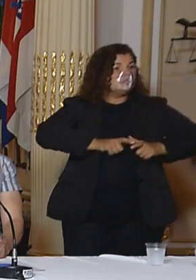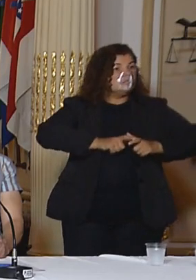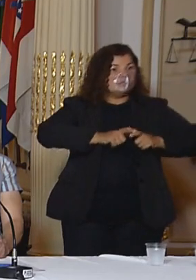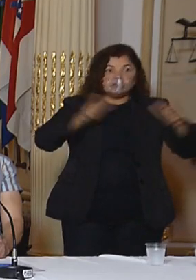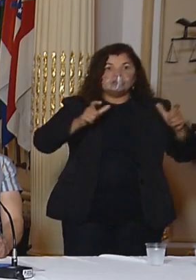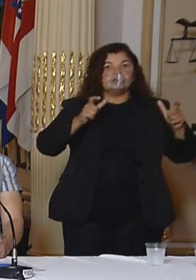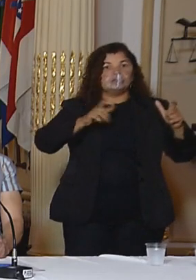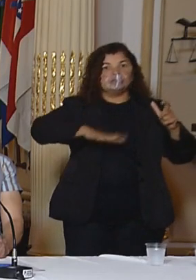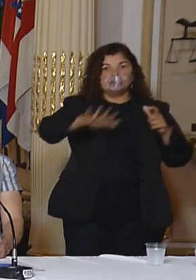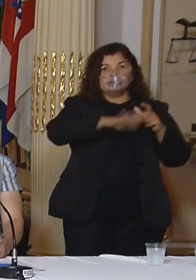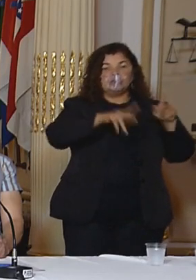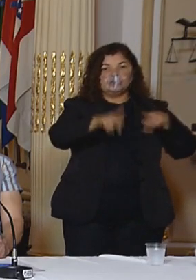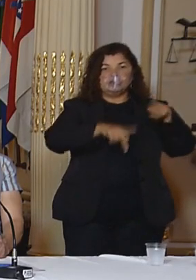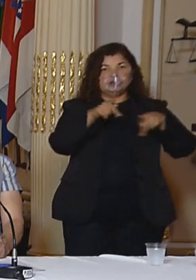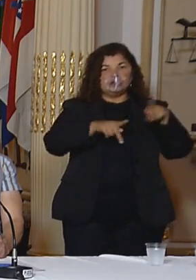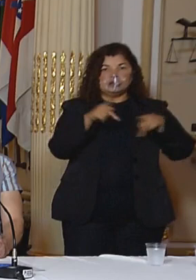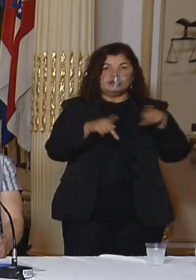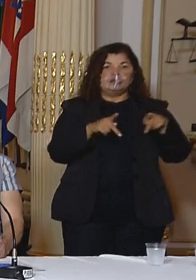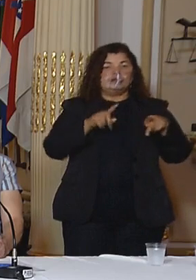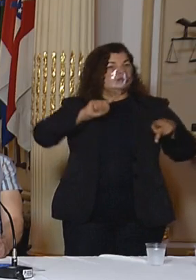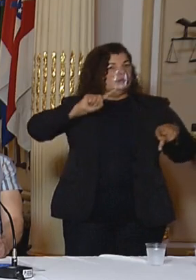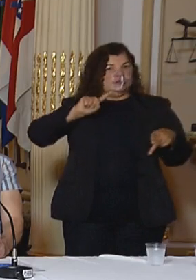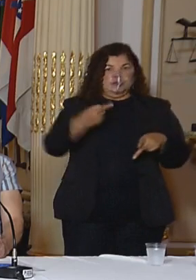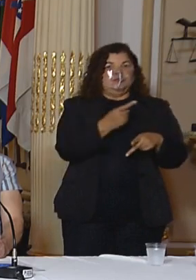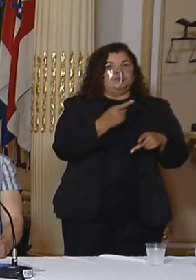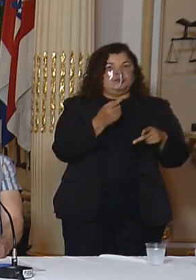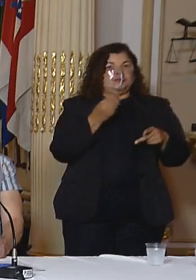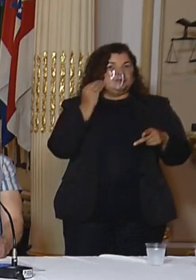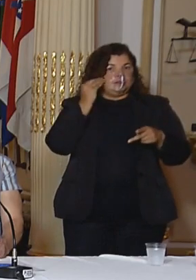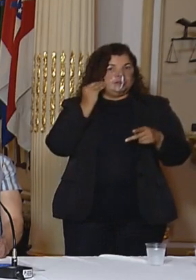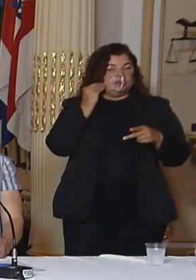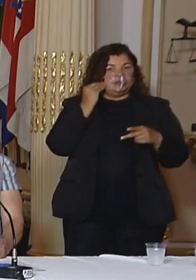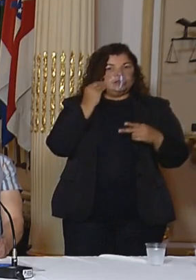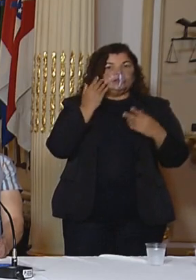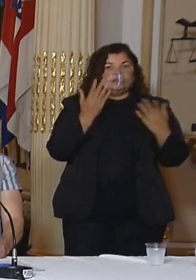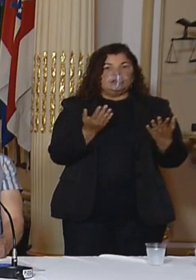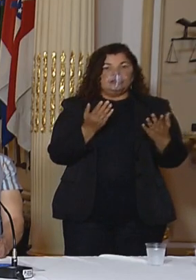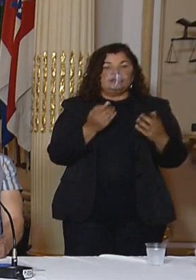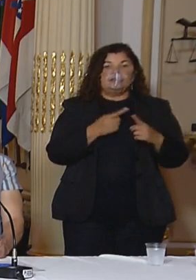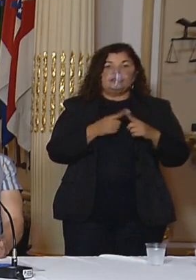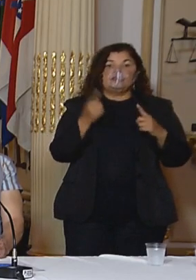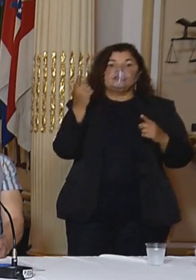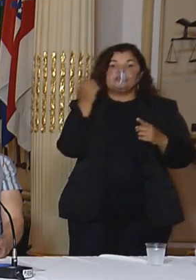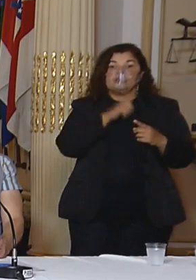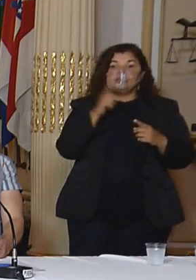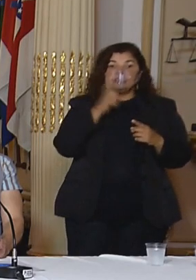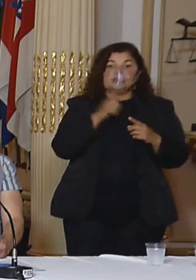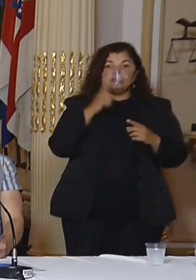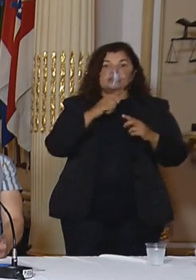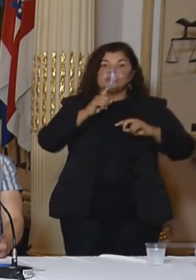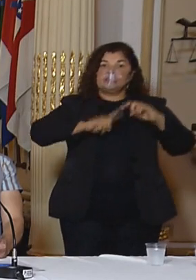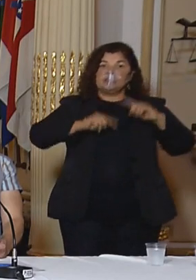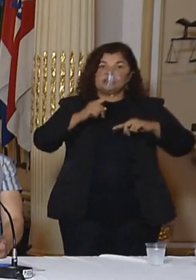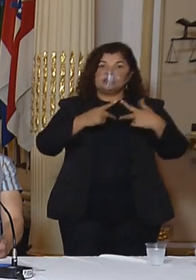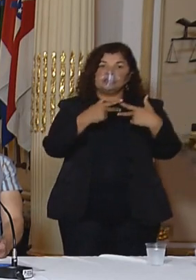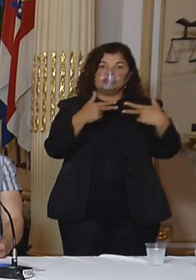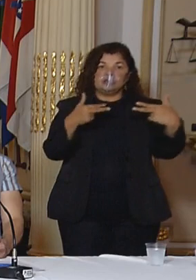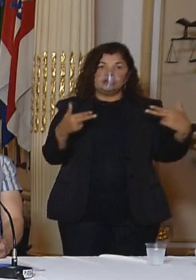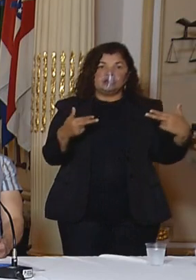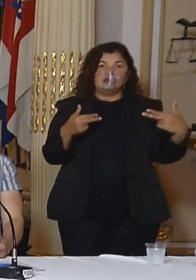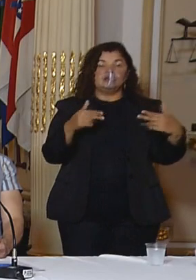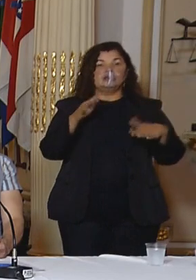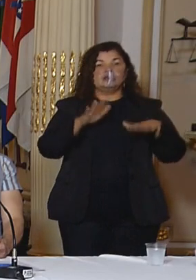de testes. É preciso dizer que a capacidade de geração de insumos hoje, ela está muito associada